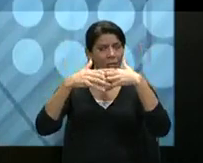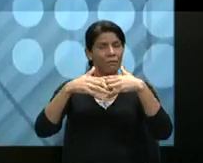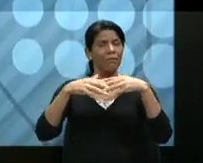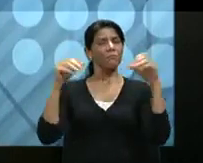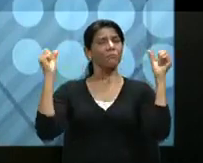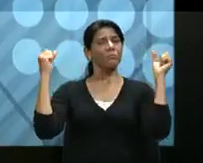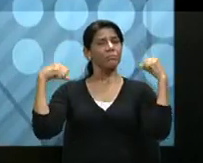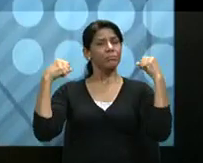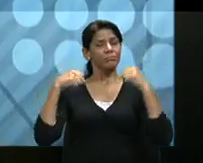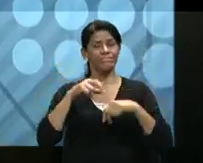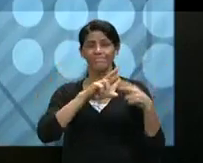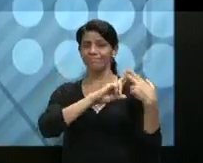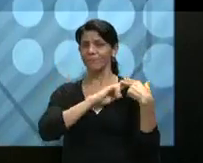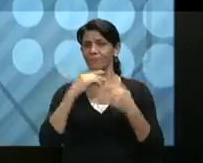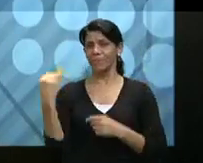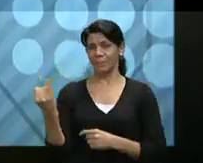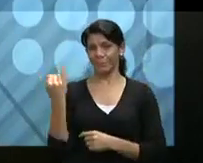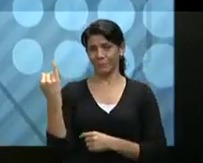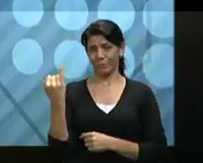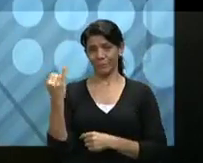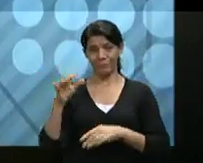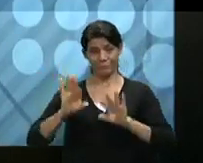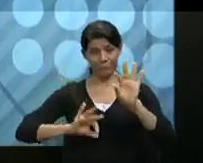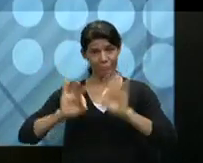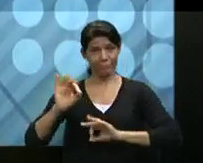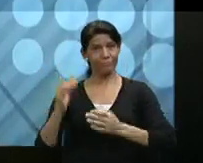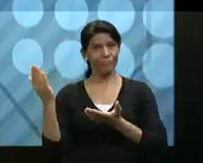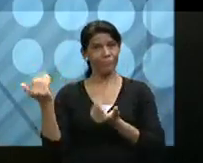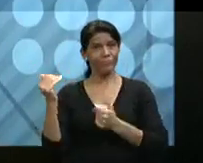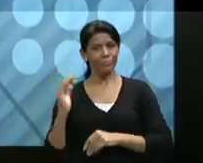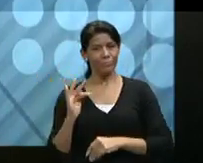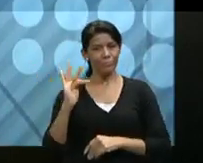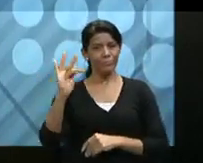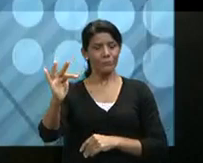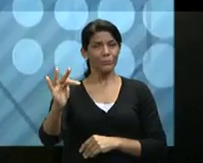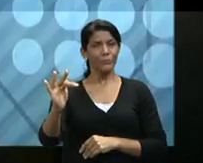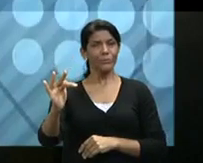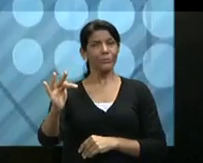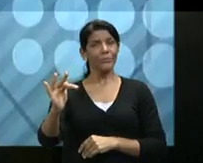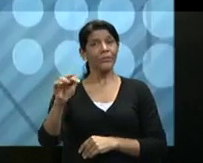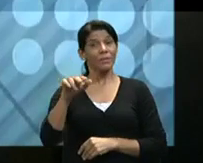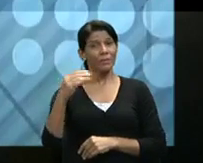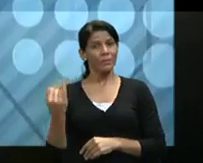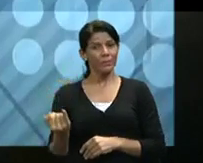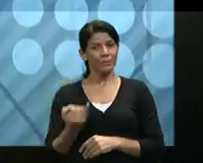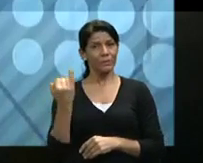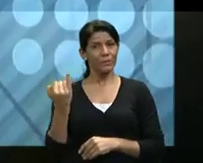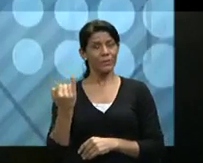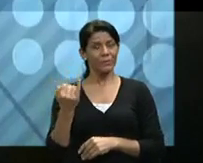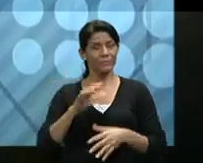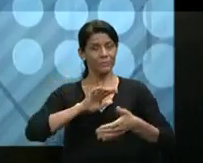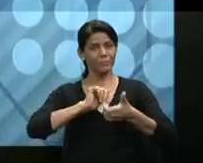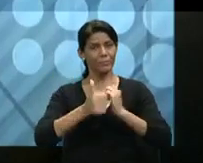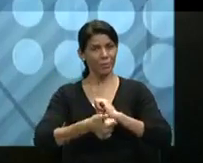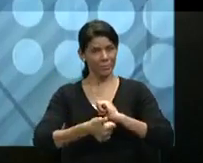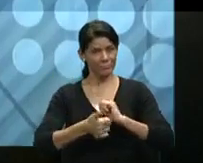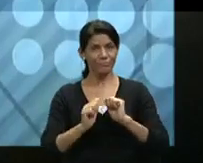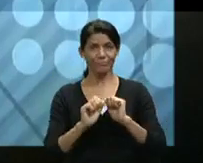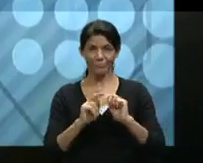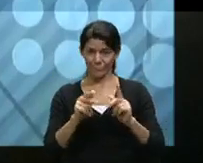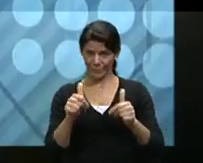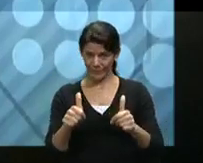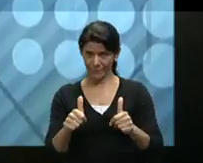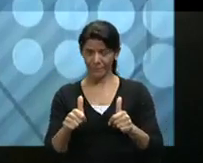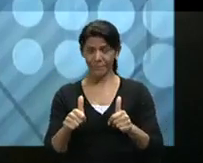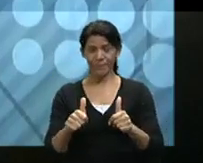tem um papel importantíssimo pela formação dos jovens para o futuro, sendo muito importante no esporte propriamente dito,